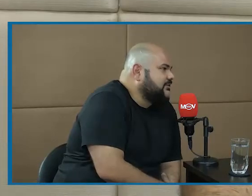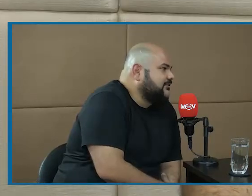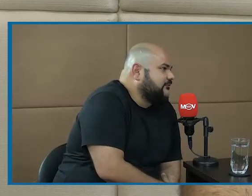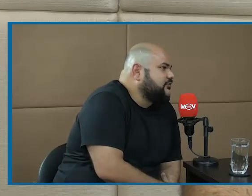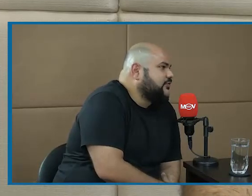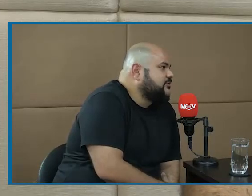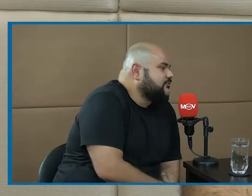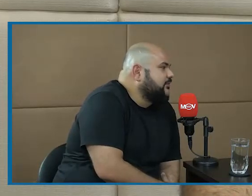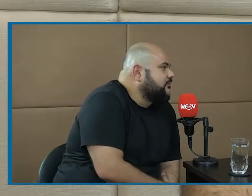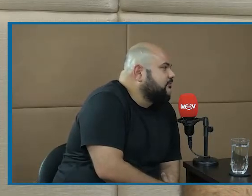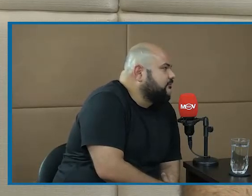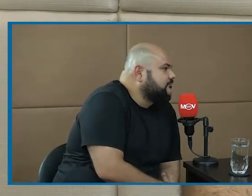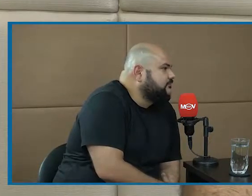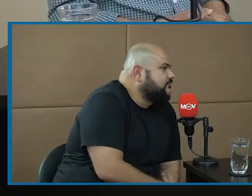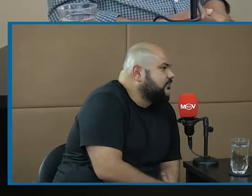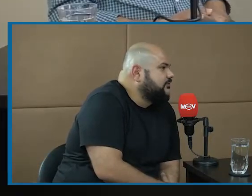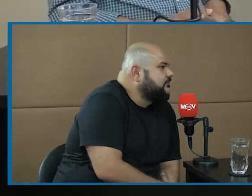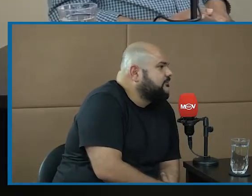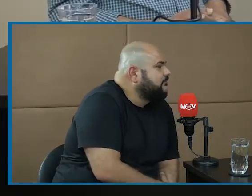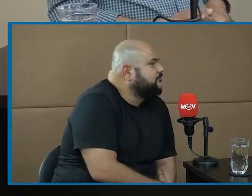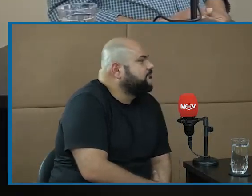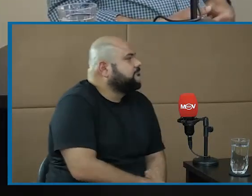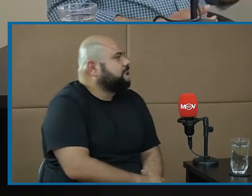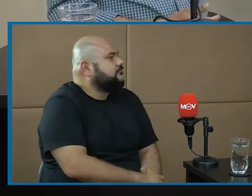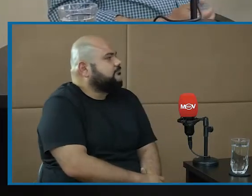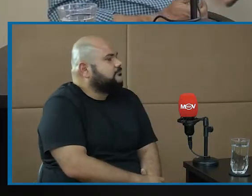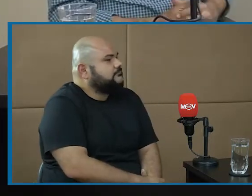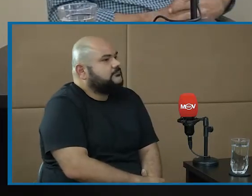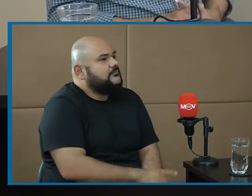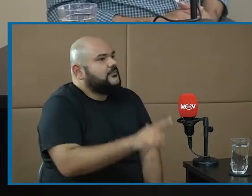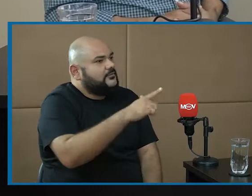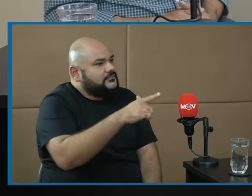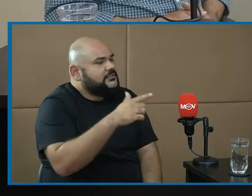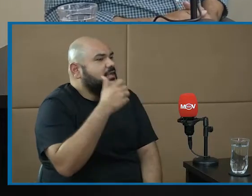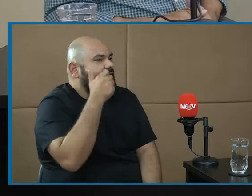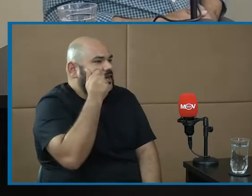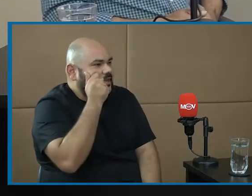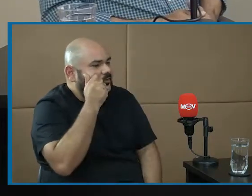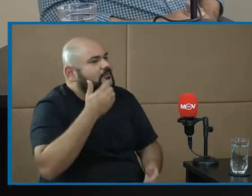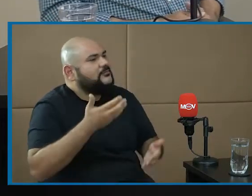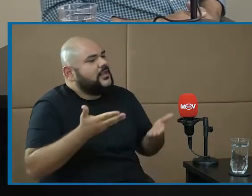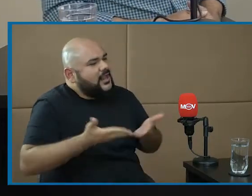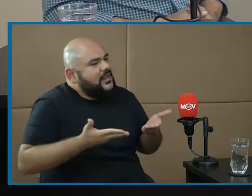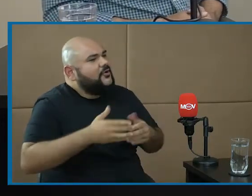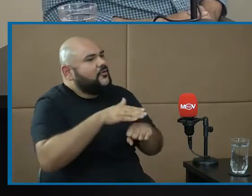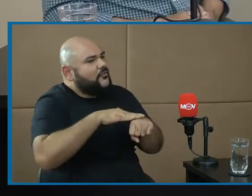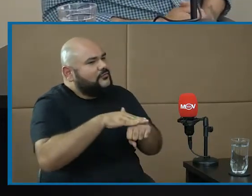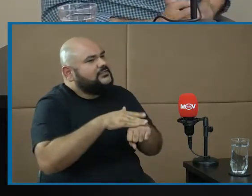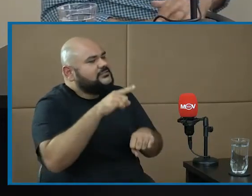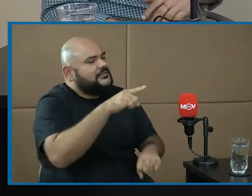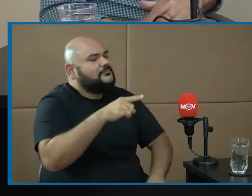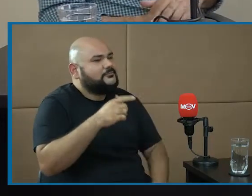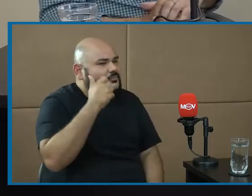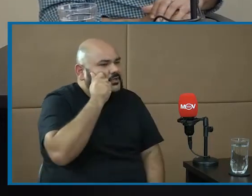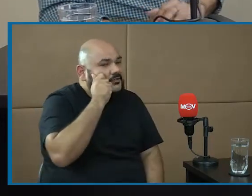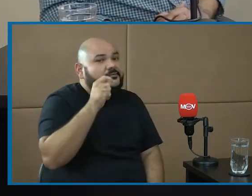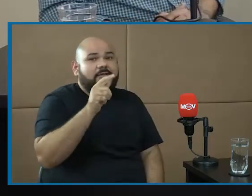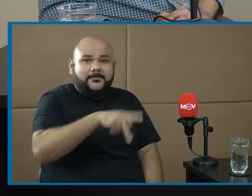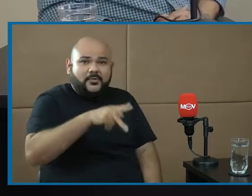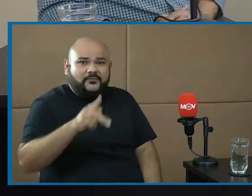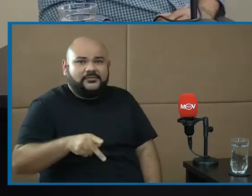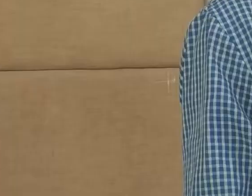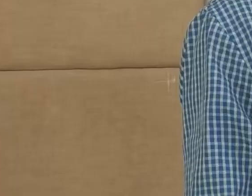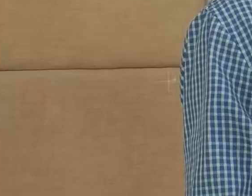de atenção. Foi só isso mesmo. Só isso. E o Léo? Vamos falar com o Leonardo agora. Bem-vindo, professor da UFES, da Universidade Federal do